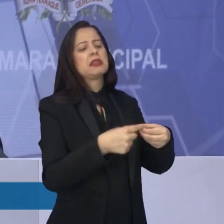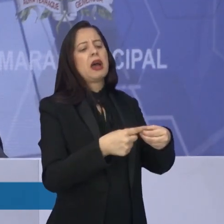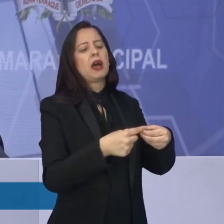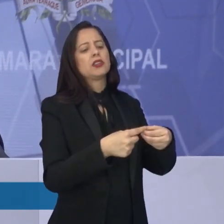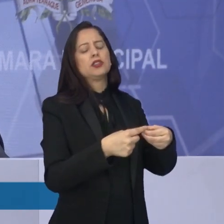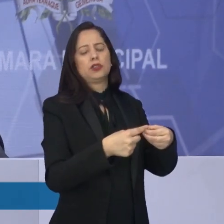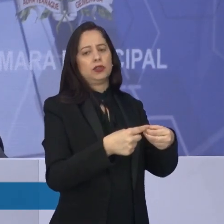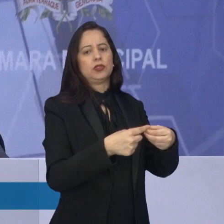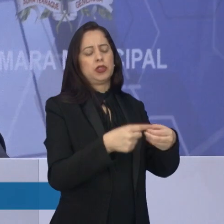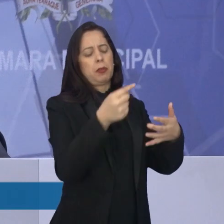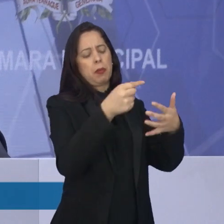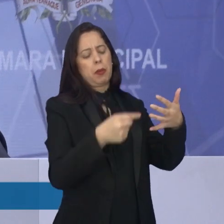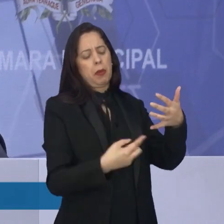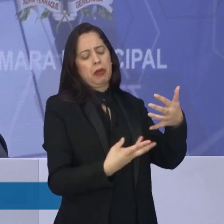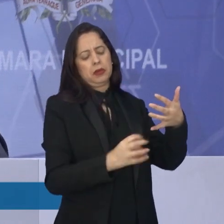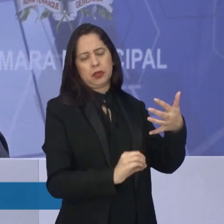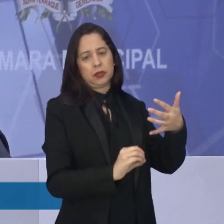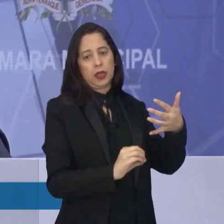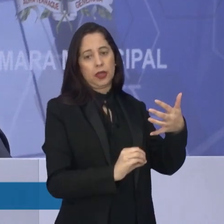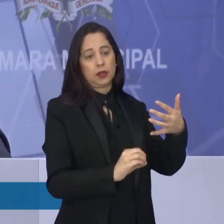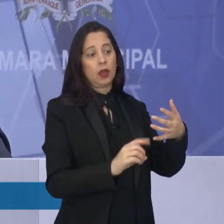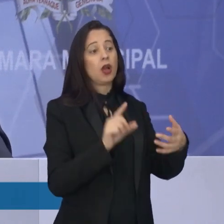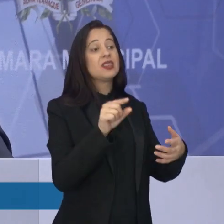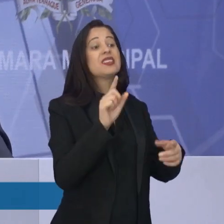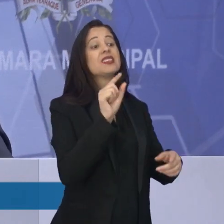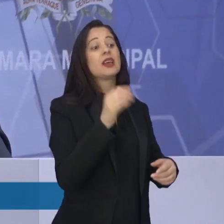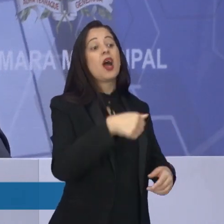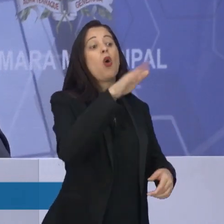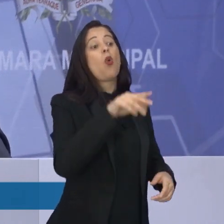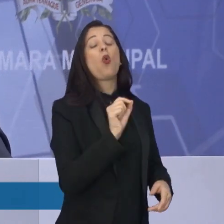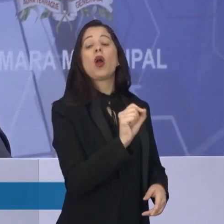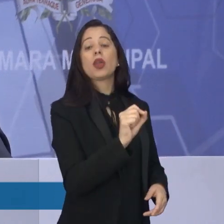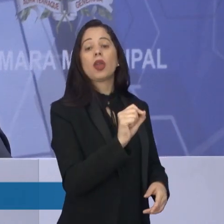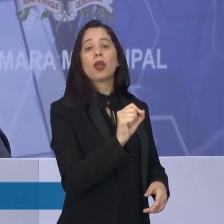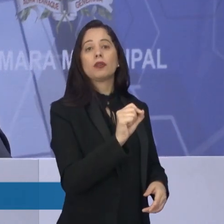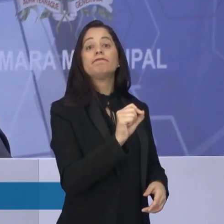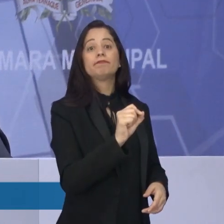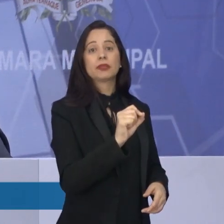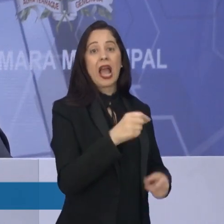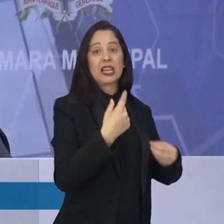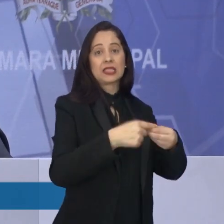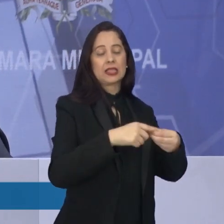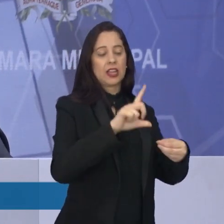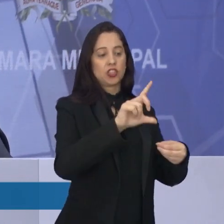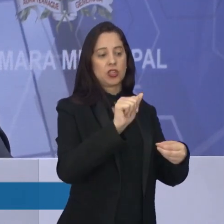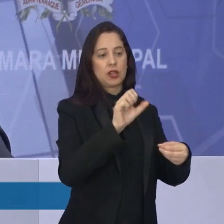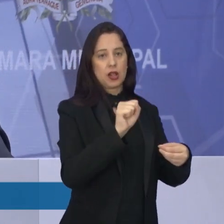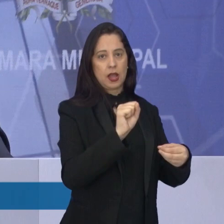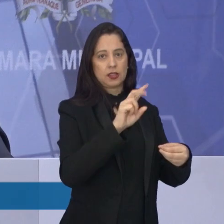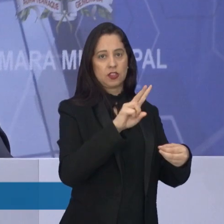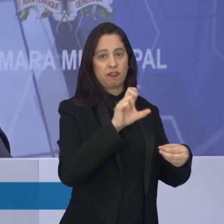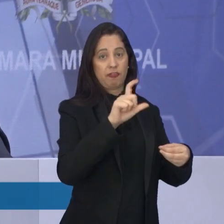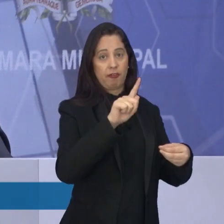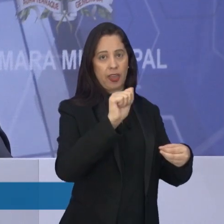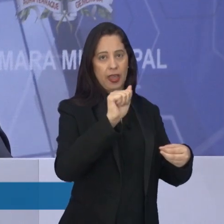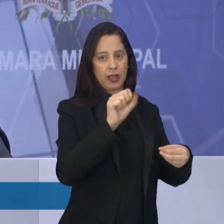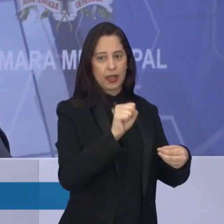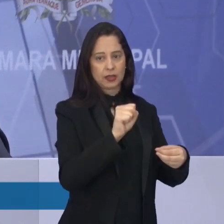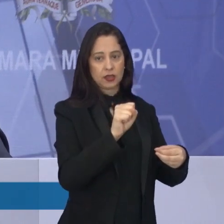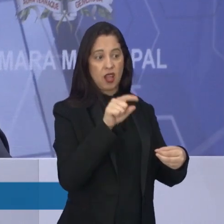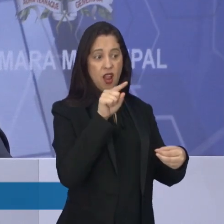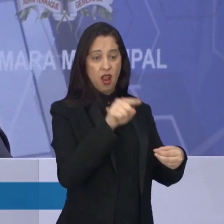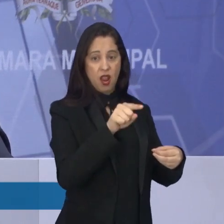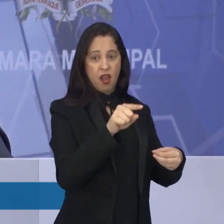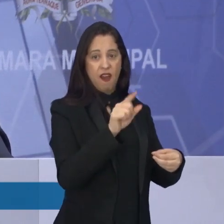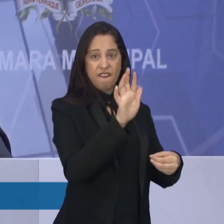José é para o Brasil. E encontrei, adivinhem o quê? Las Vegas. E em Las Vegas, de fato,